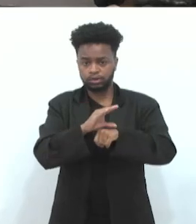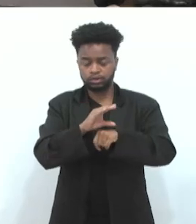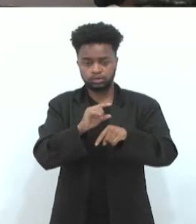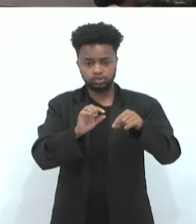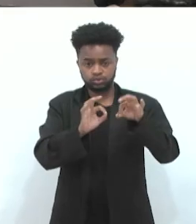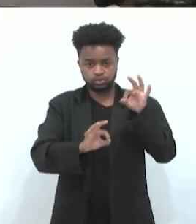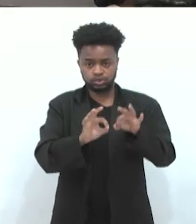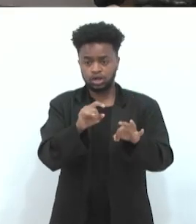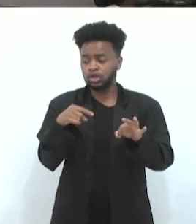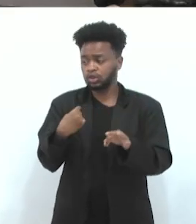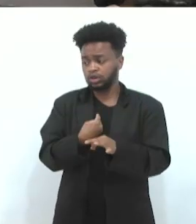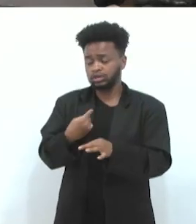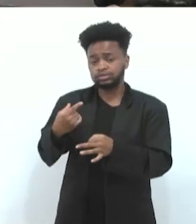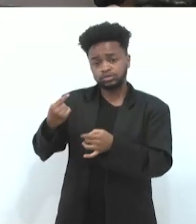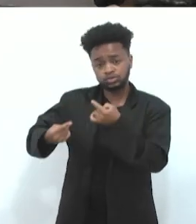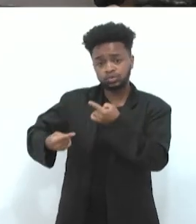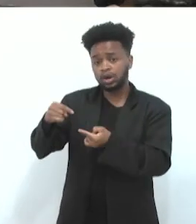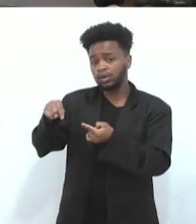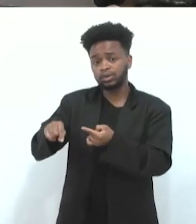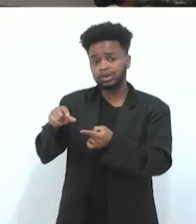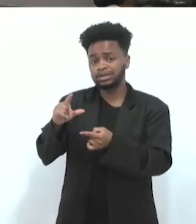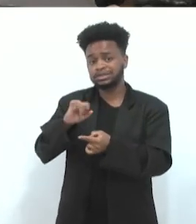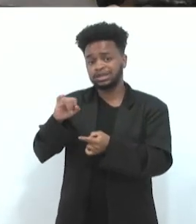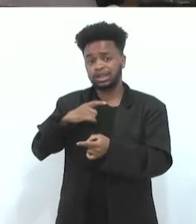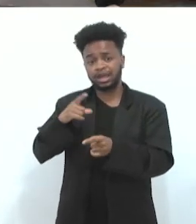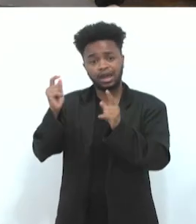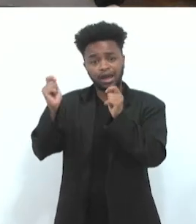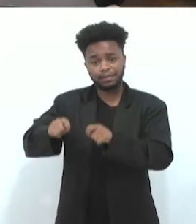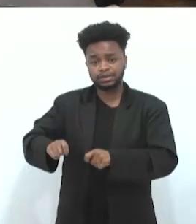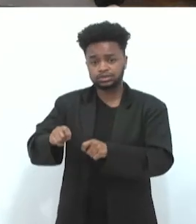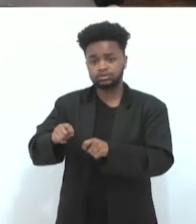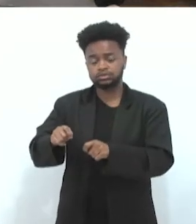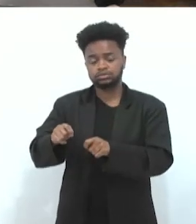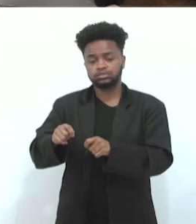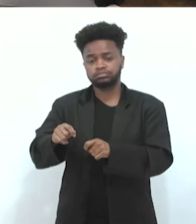gente discute aqui a competência nossa de legislar sobre temas concorrentes que